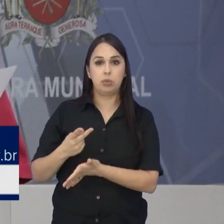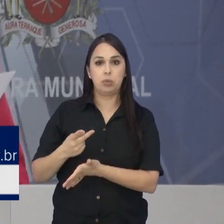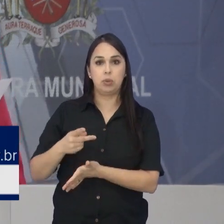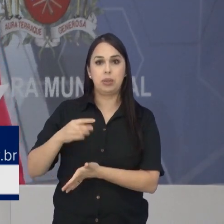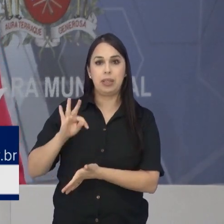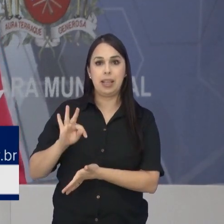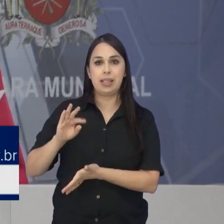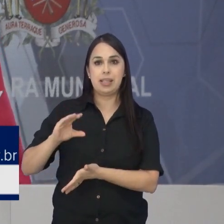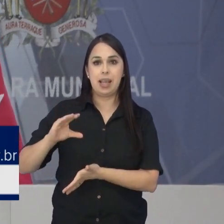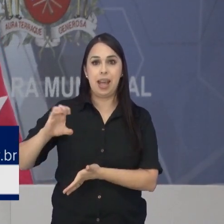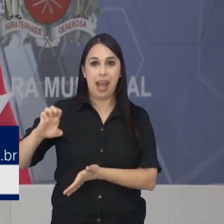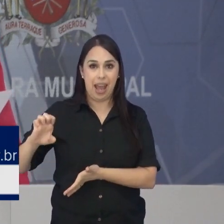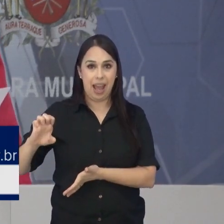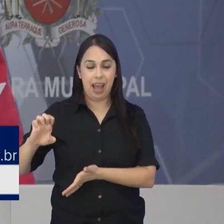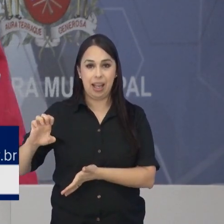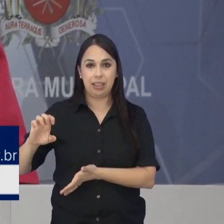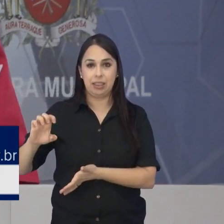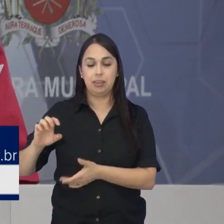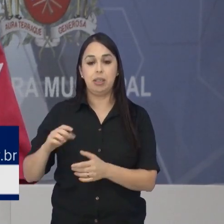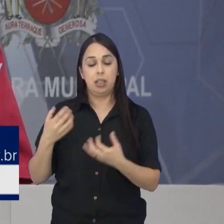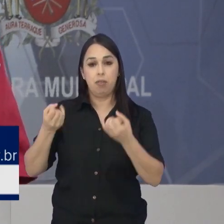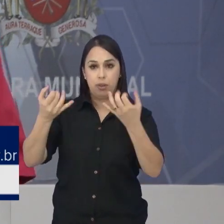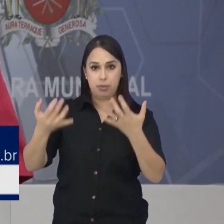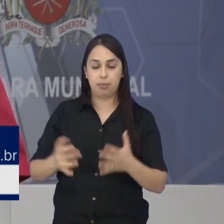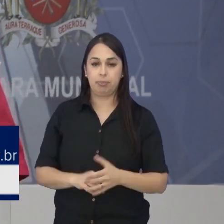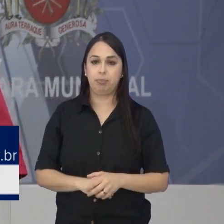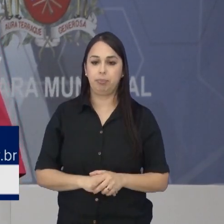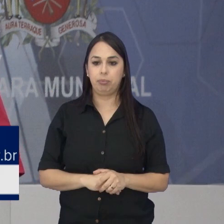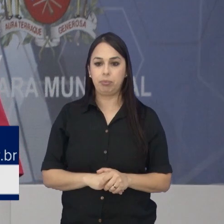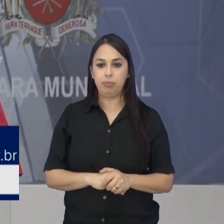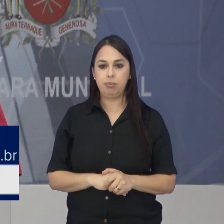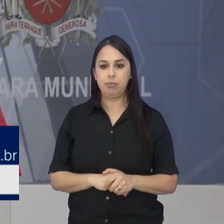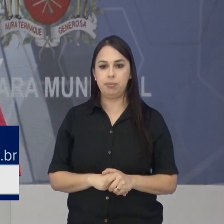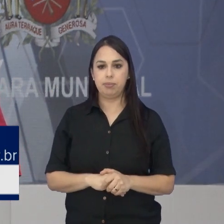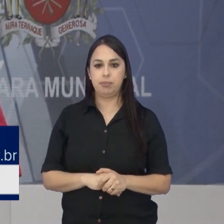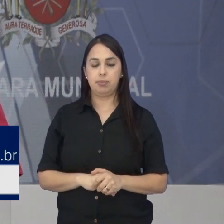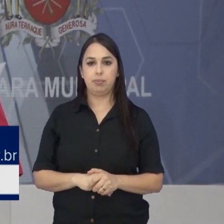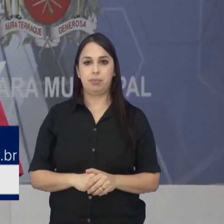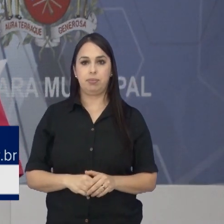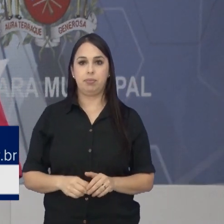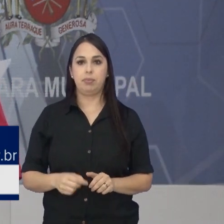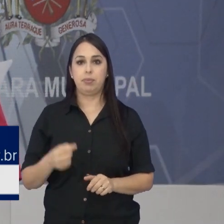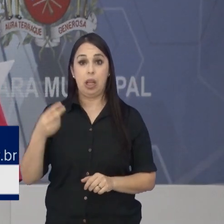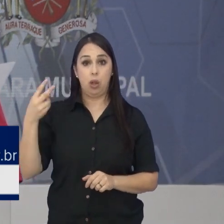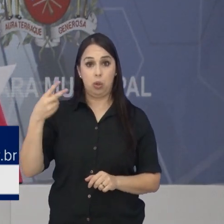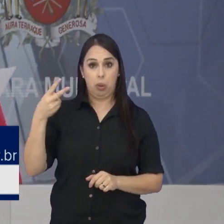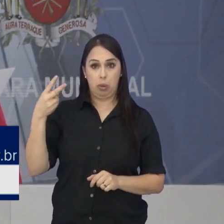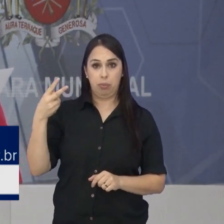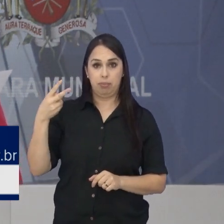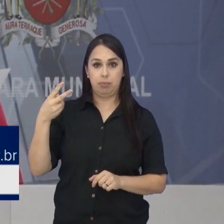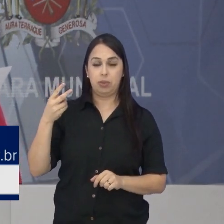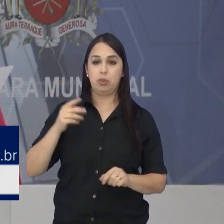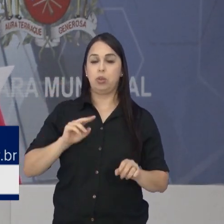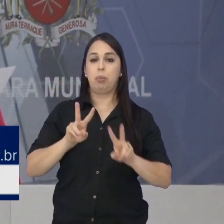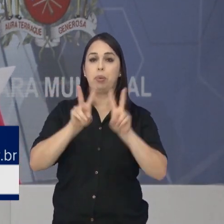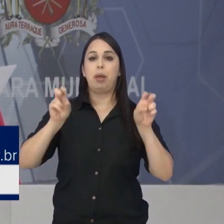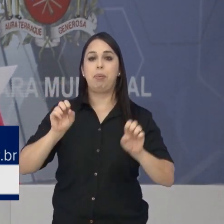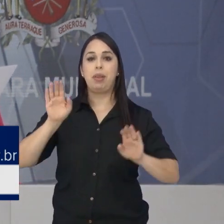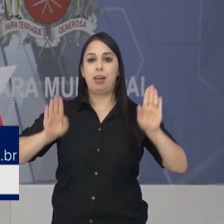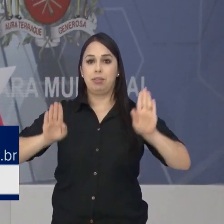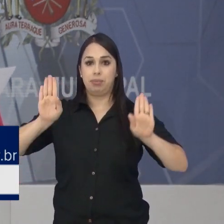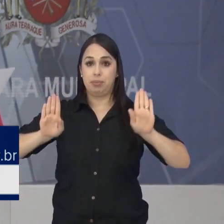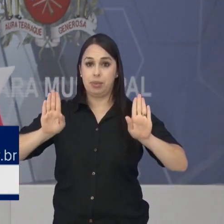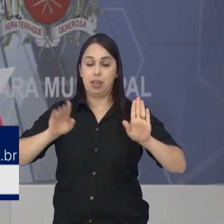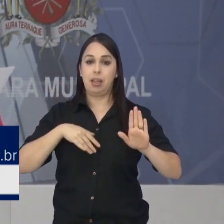e estas inconsistências, eu vou ler algumas aqui. O item 2, caso da licitação, a Fundação